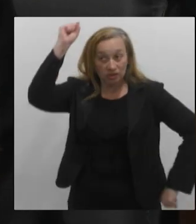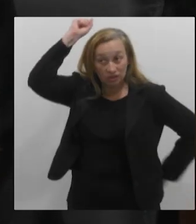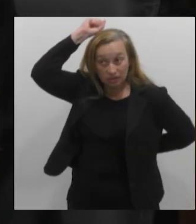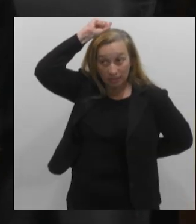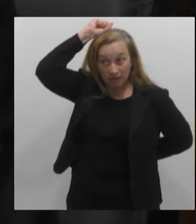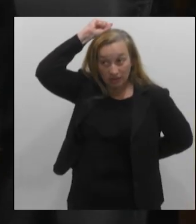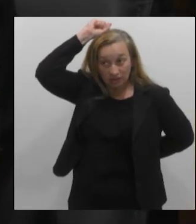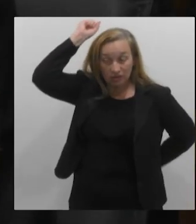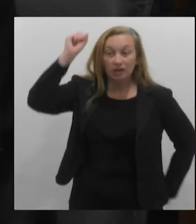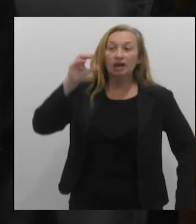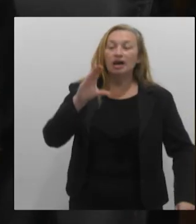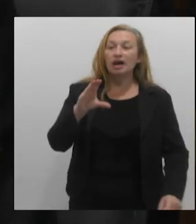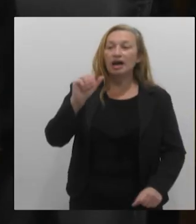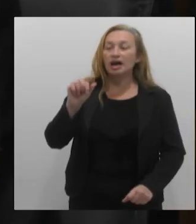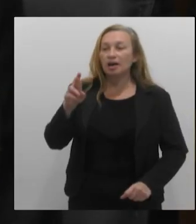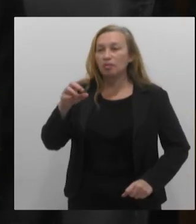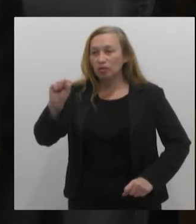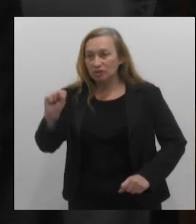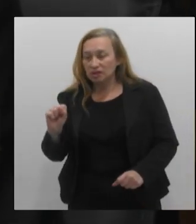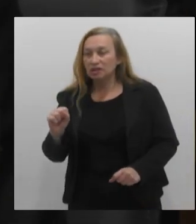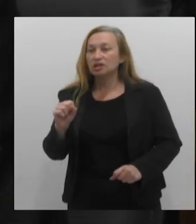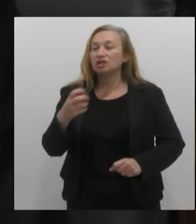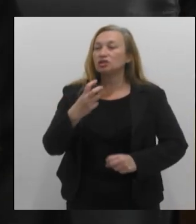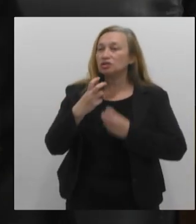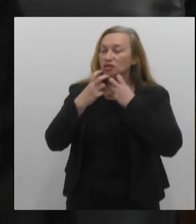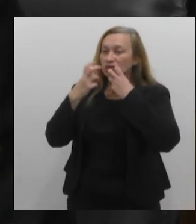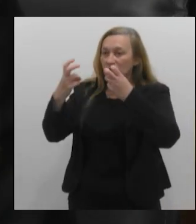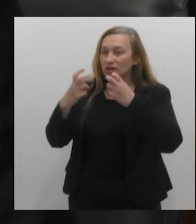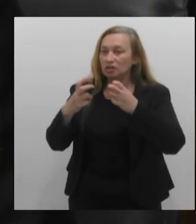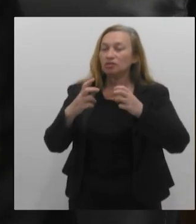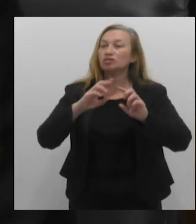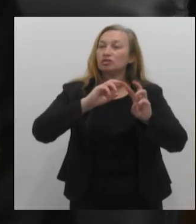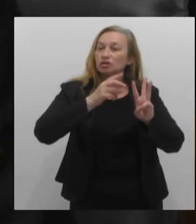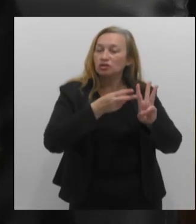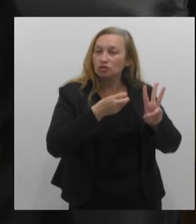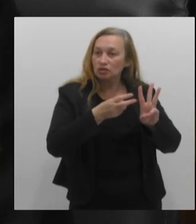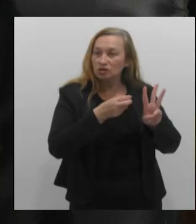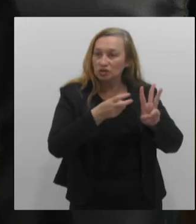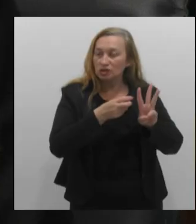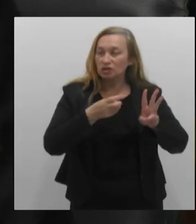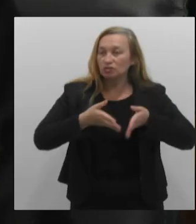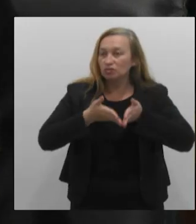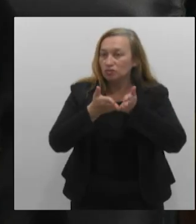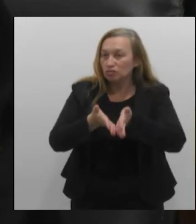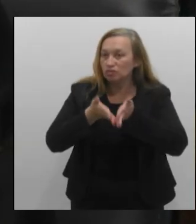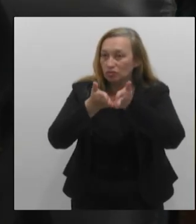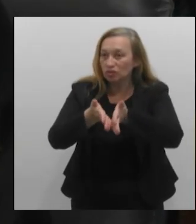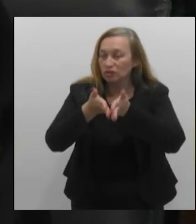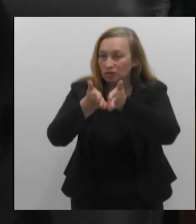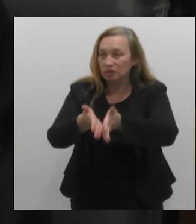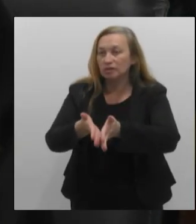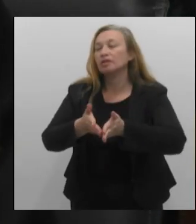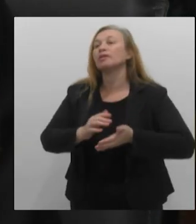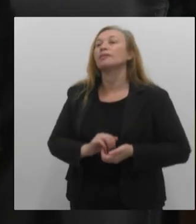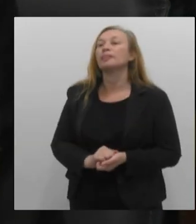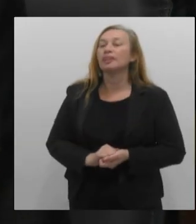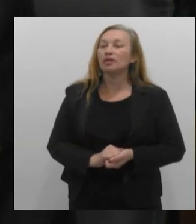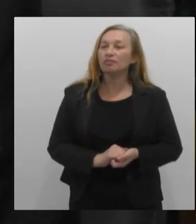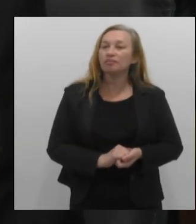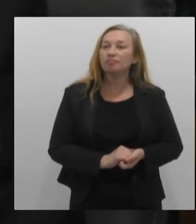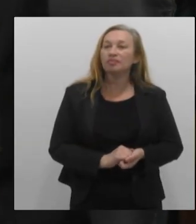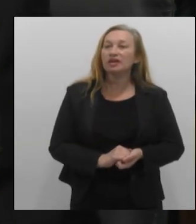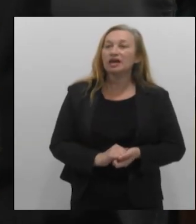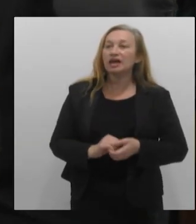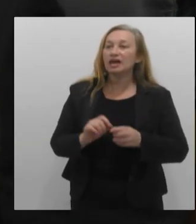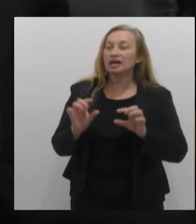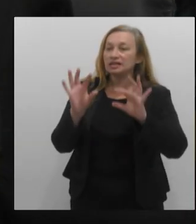uma escaramuça de canoas, com grande grita dos índios, que as remam e se combatem, coisa para muito ver. Este trecho